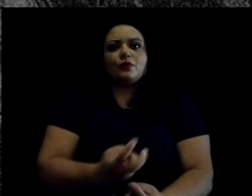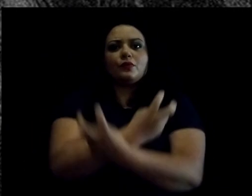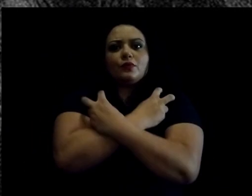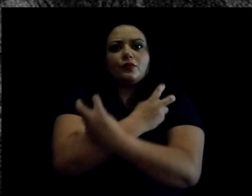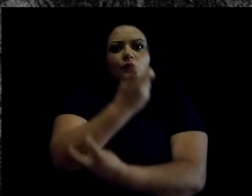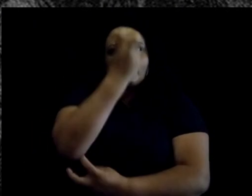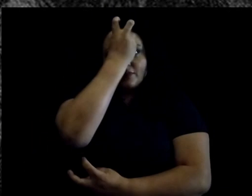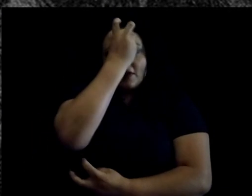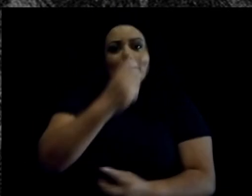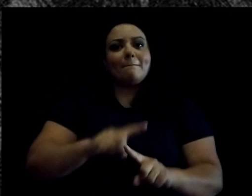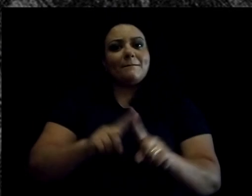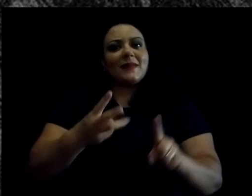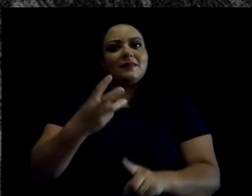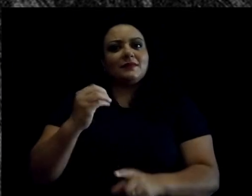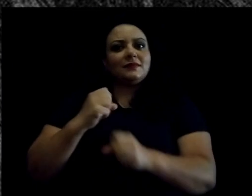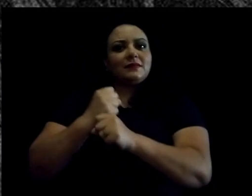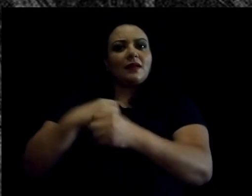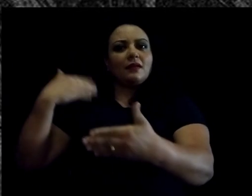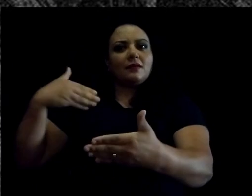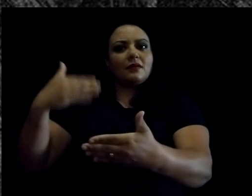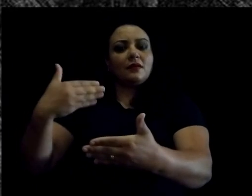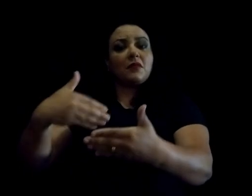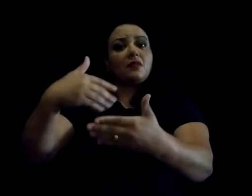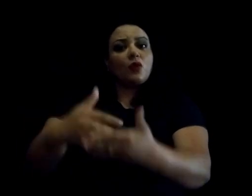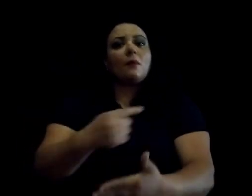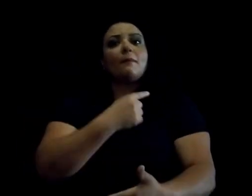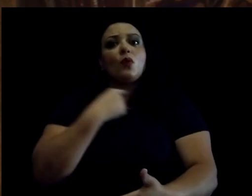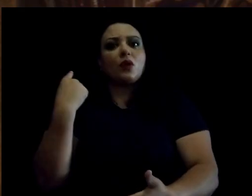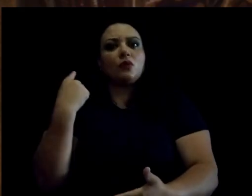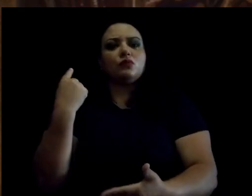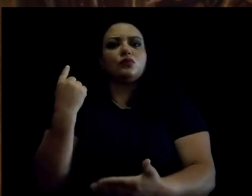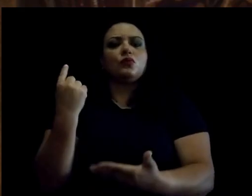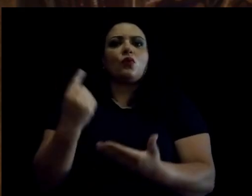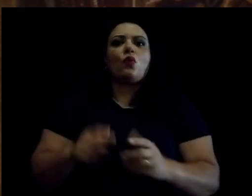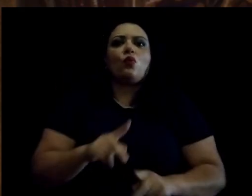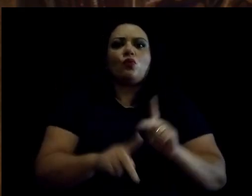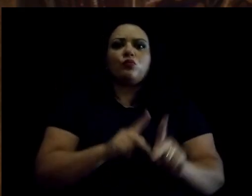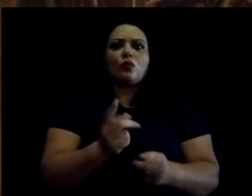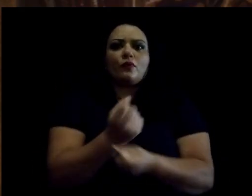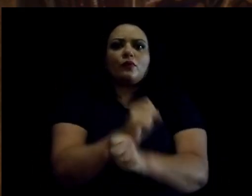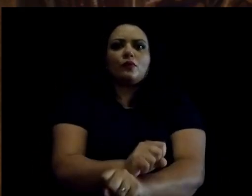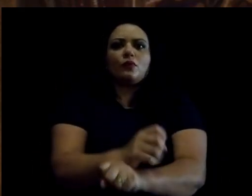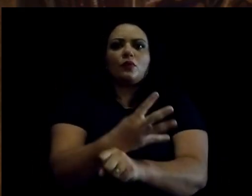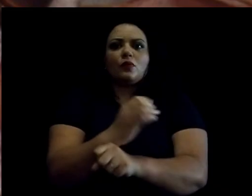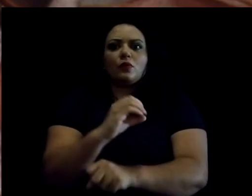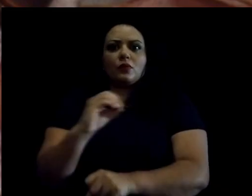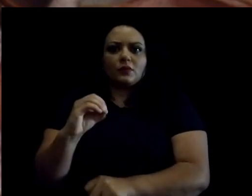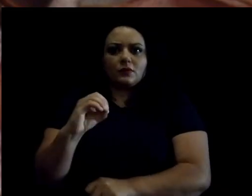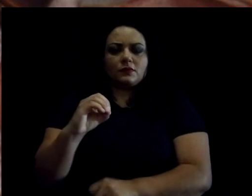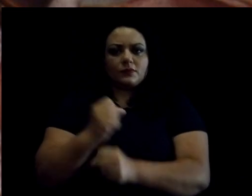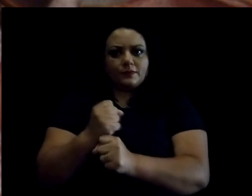30 anos. Porém, com a morte do governante, foram escravizados por mais de 400